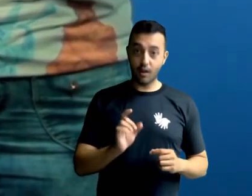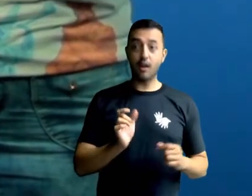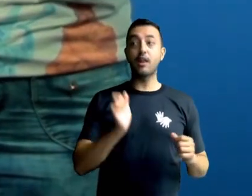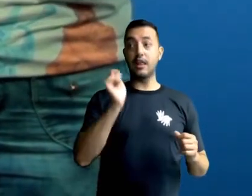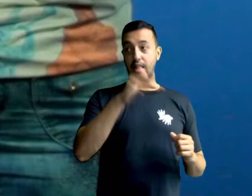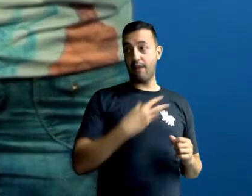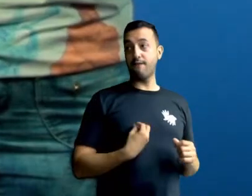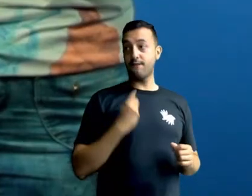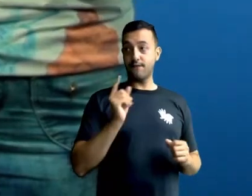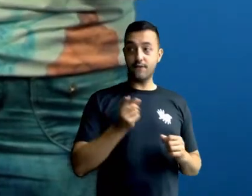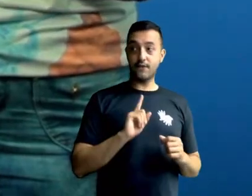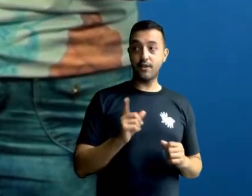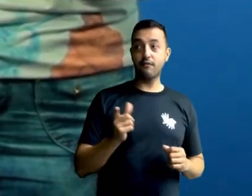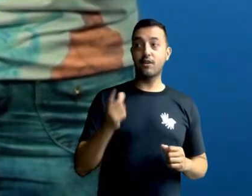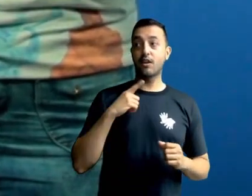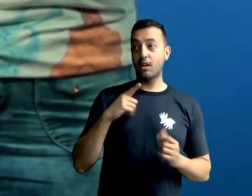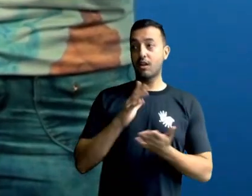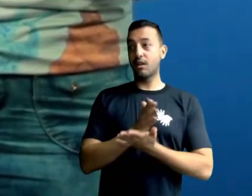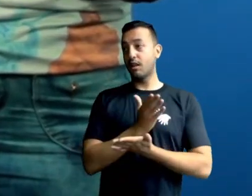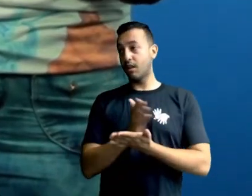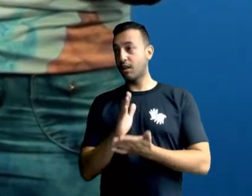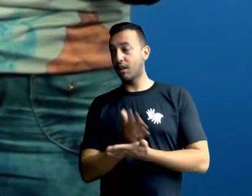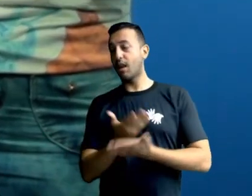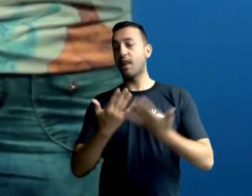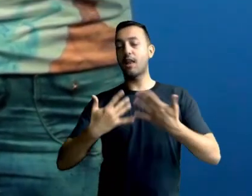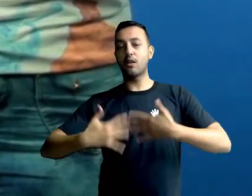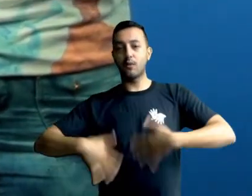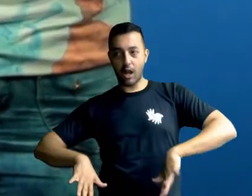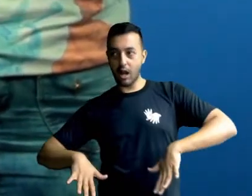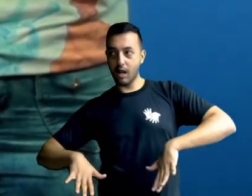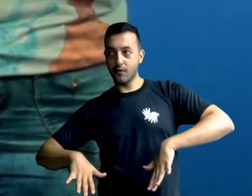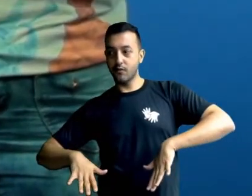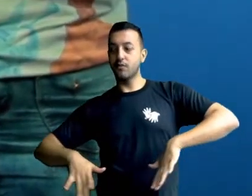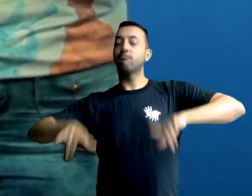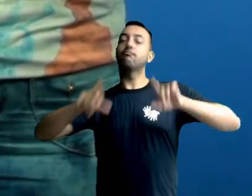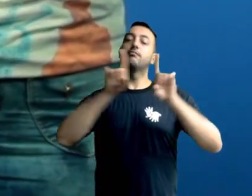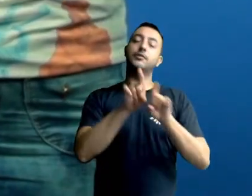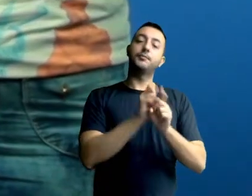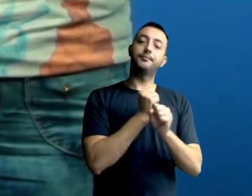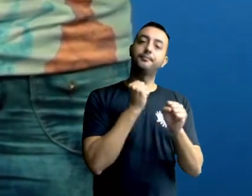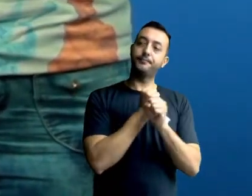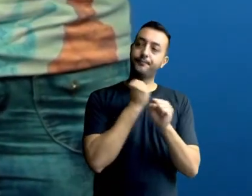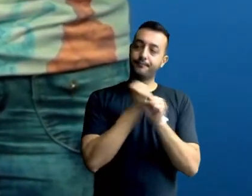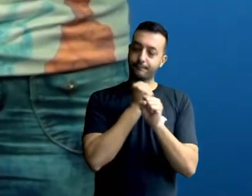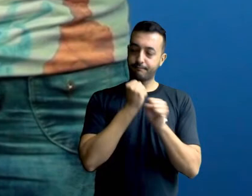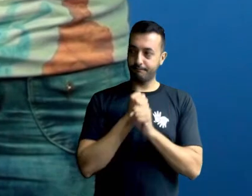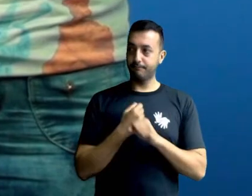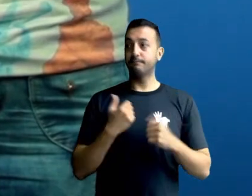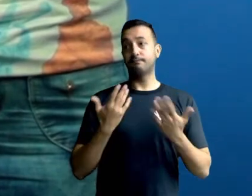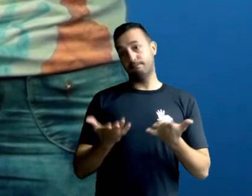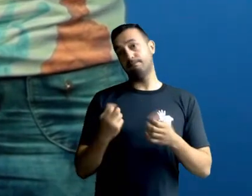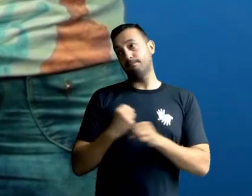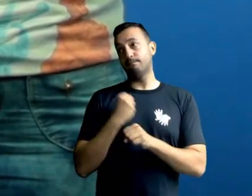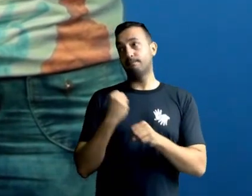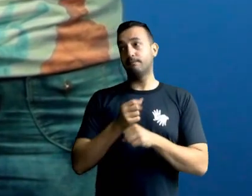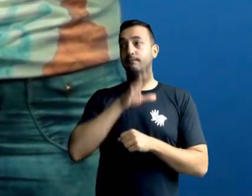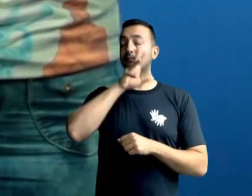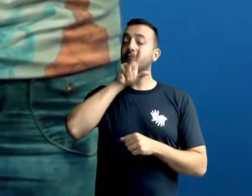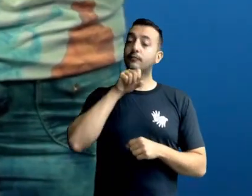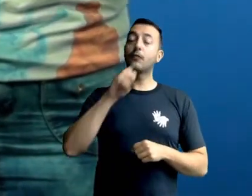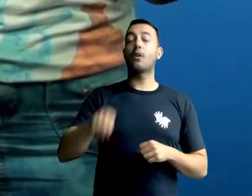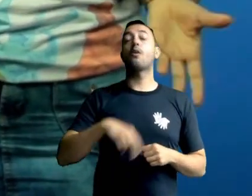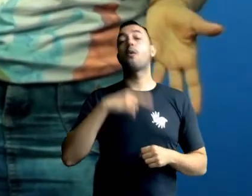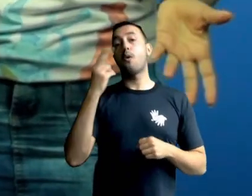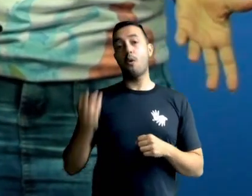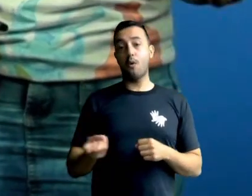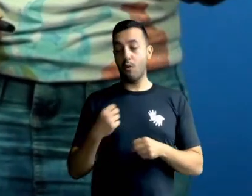vivo? E dentro dos seres não vivos, existem os componentes naturais e os construídos, sendo construídos por